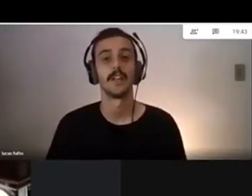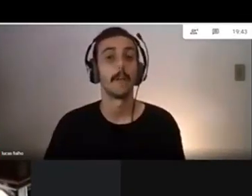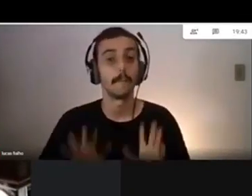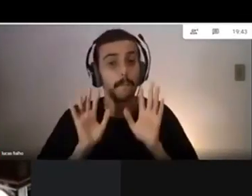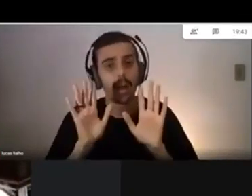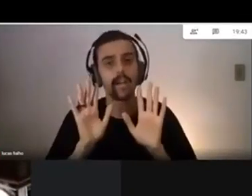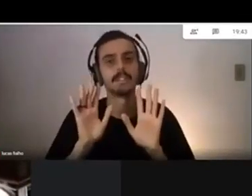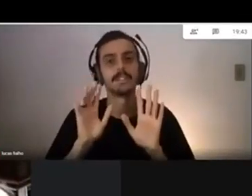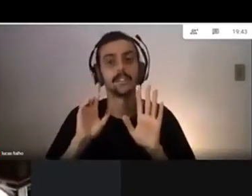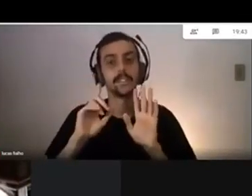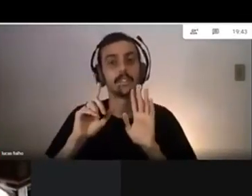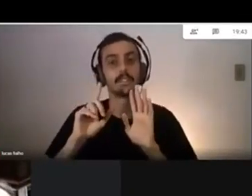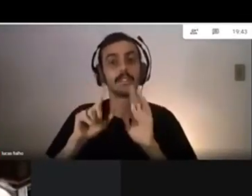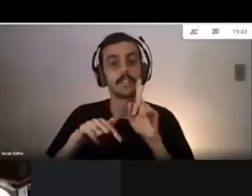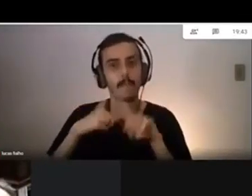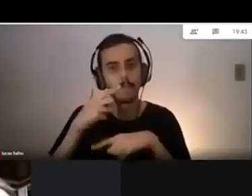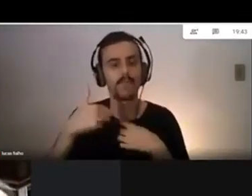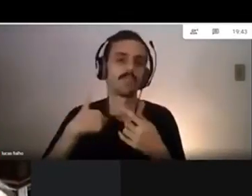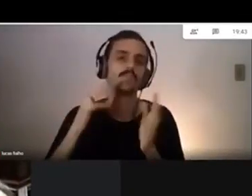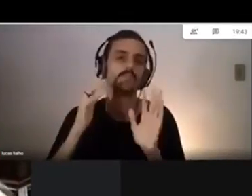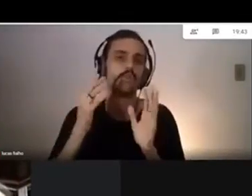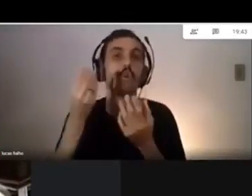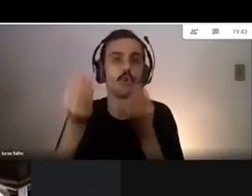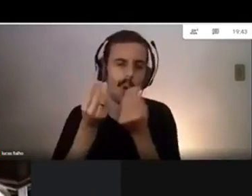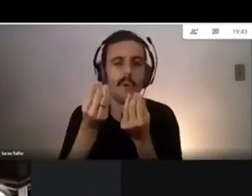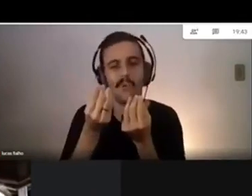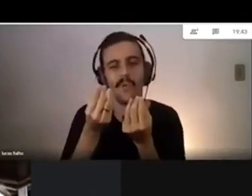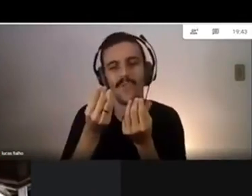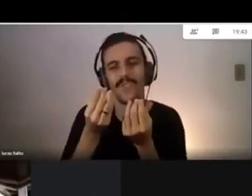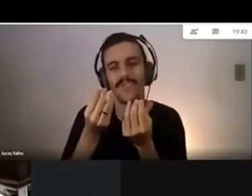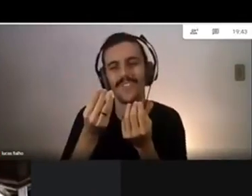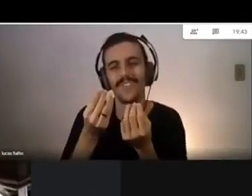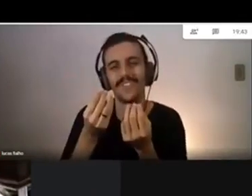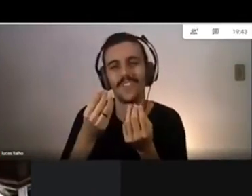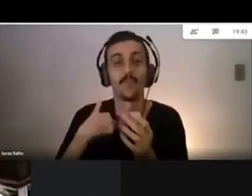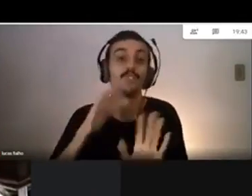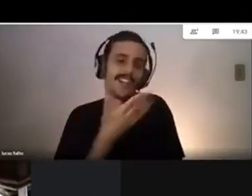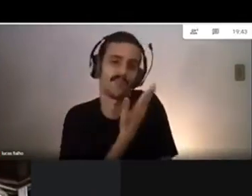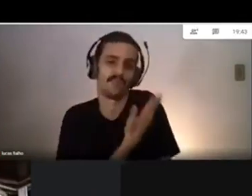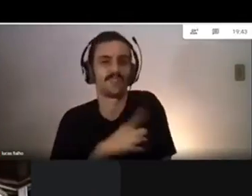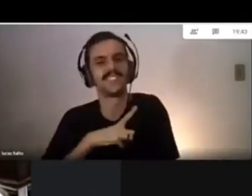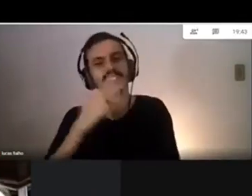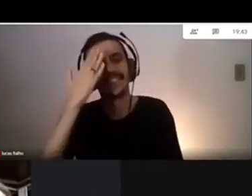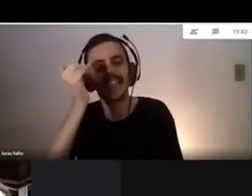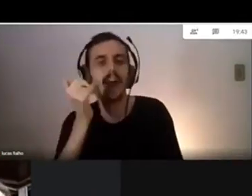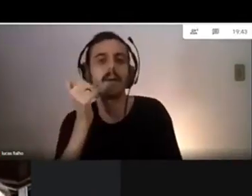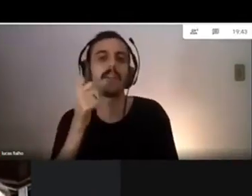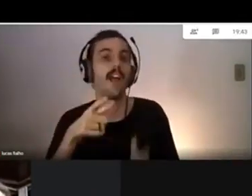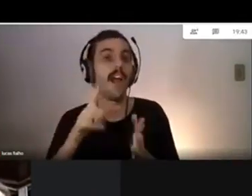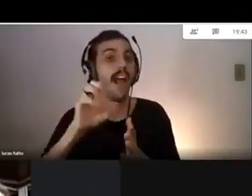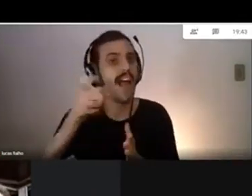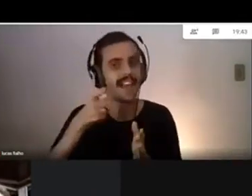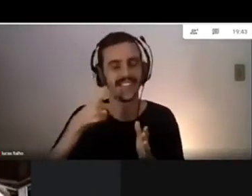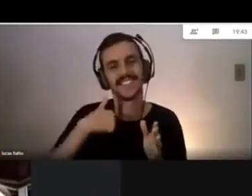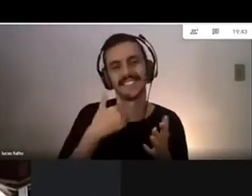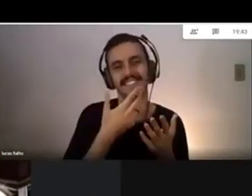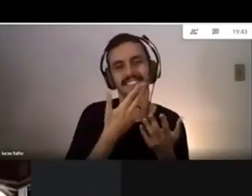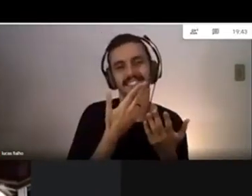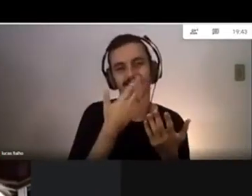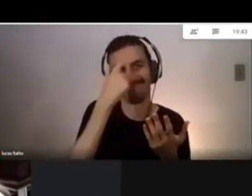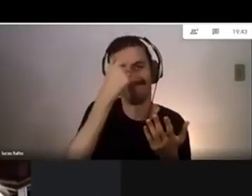como é tu conduzir uma graduação em termos acadêmicos, aí teve toda uma questão de que já eram outros tempos, a minha turma